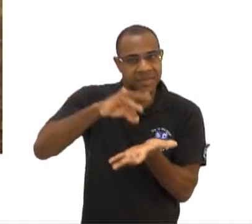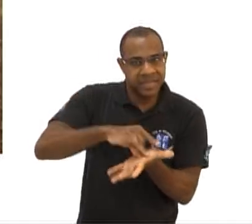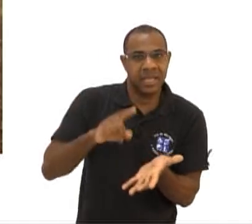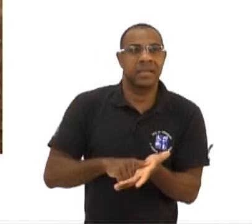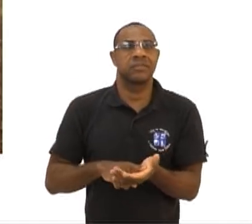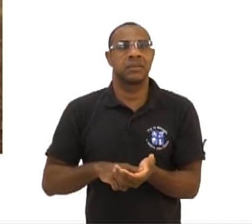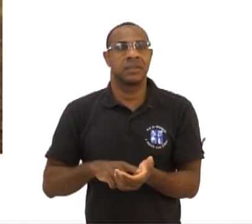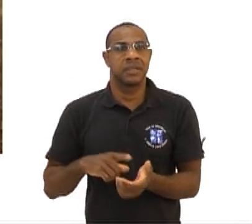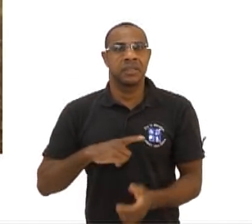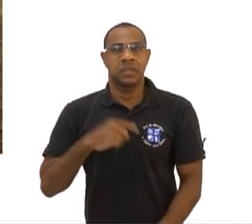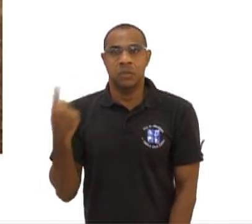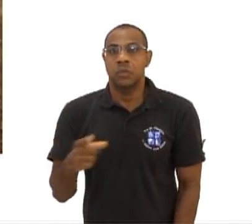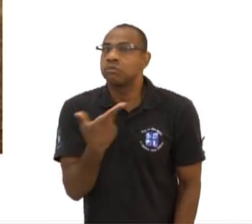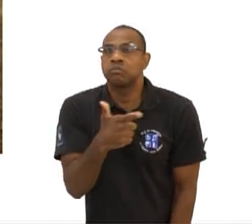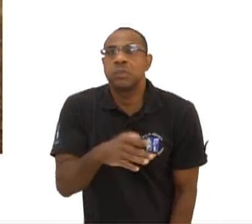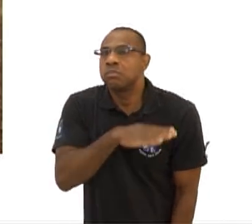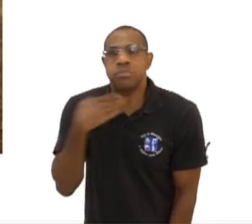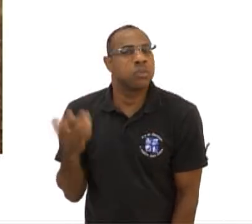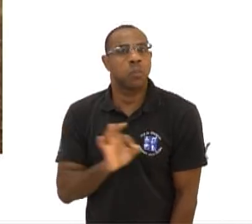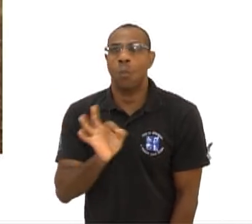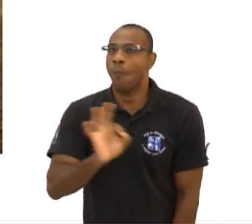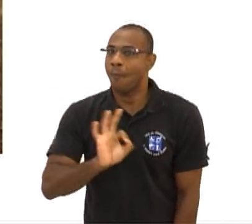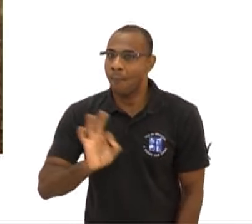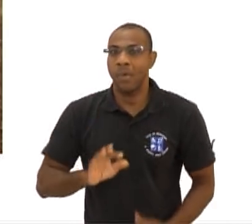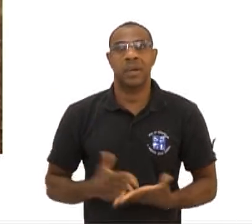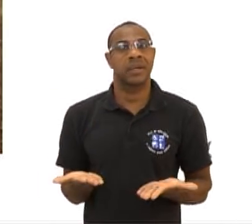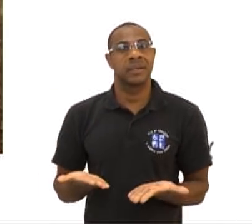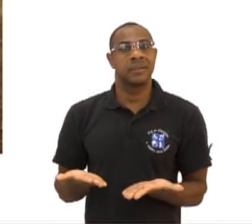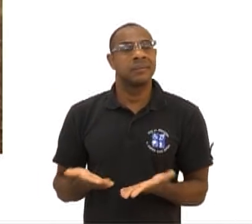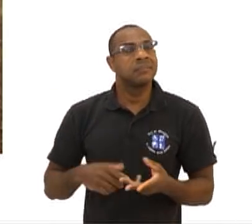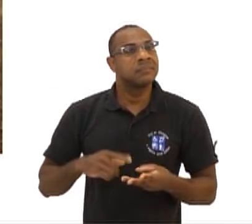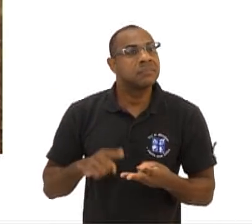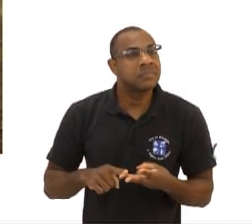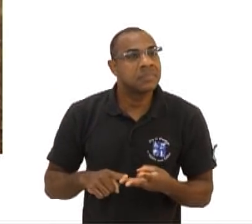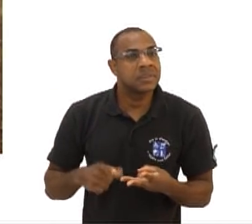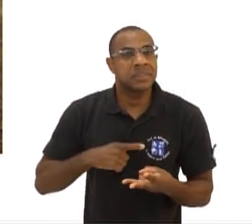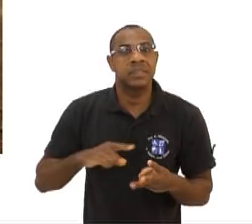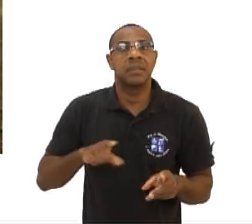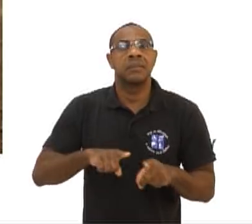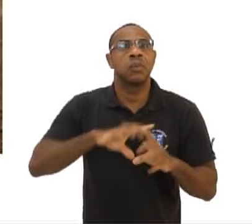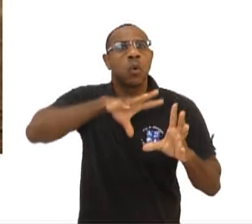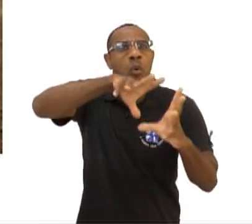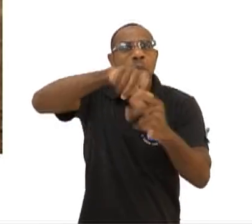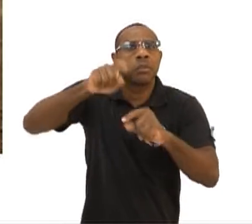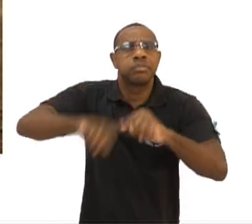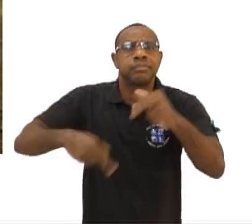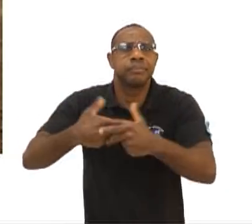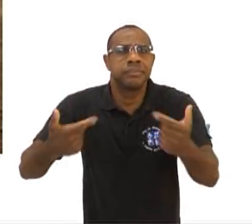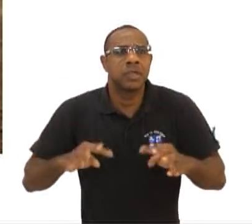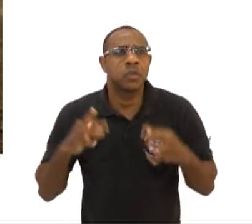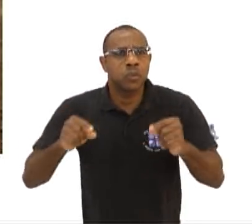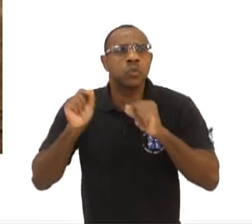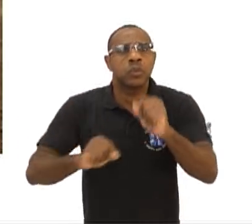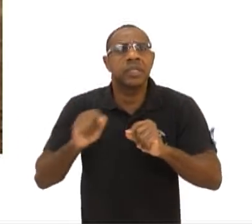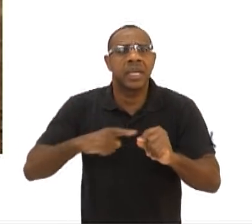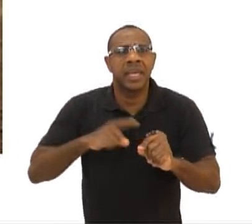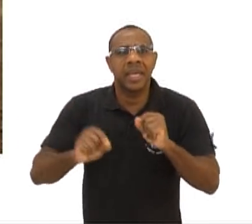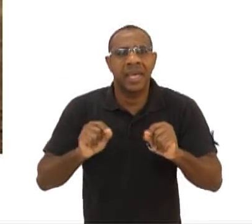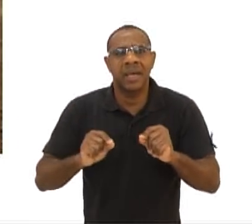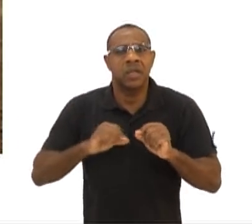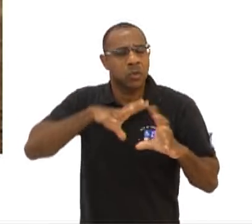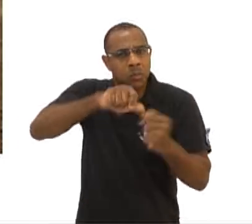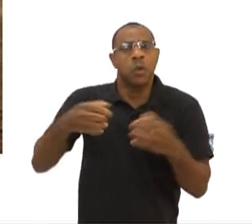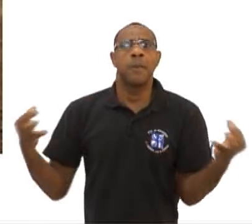é uno, imortal, imperecível. E o Aie, que é o mundo da matéria, onde tudo é uma cópia deste